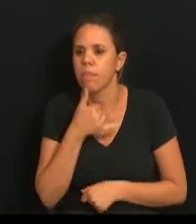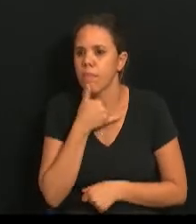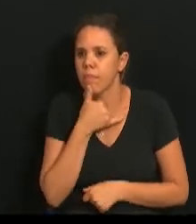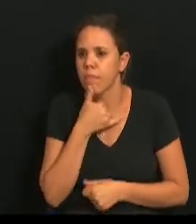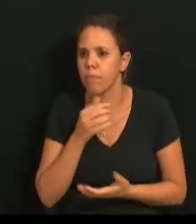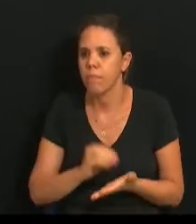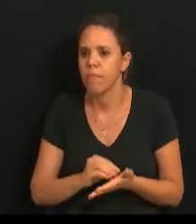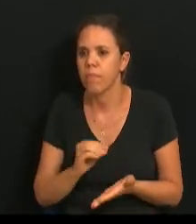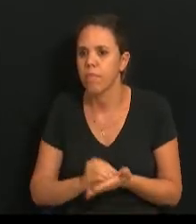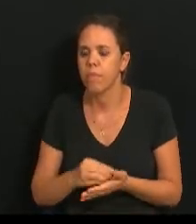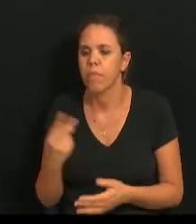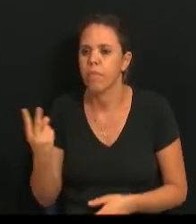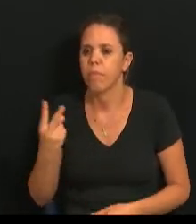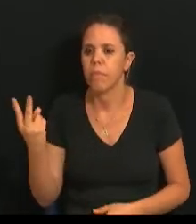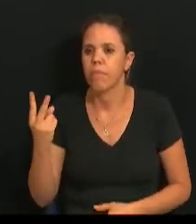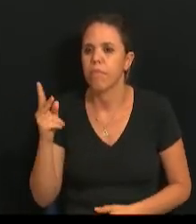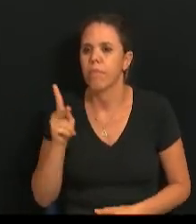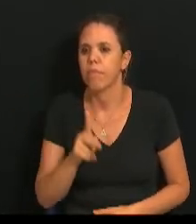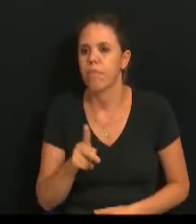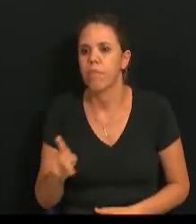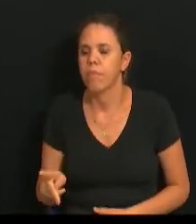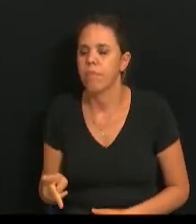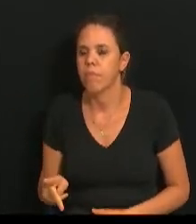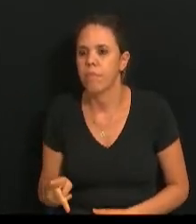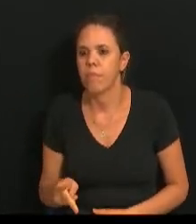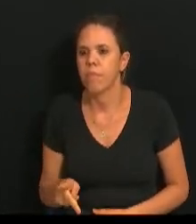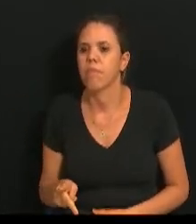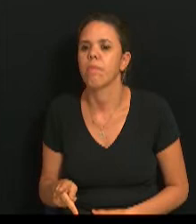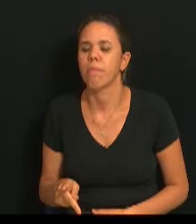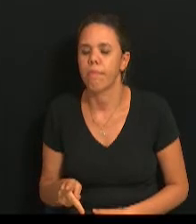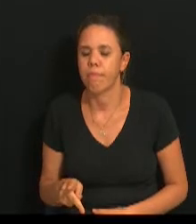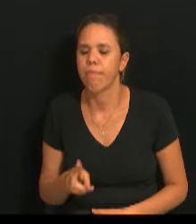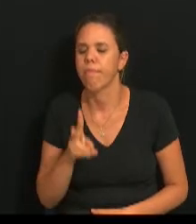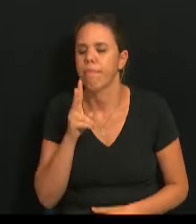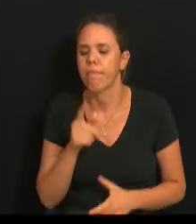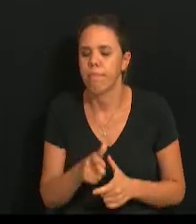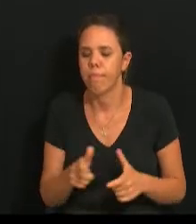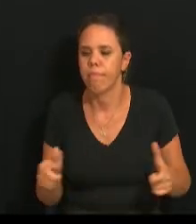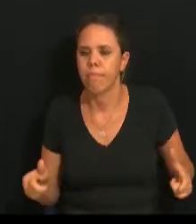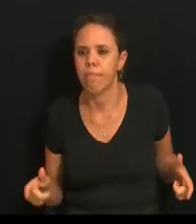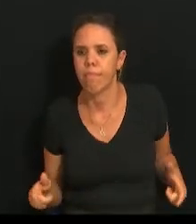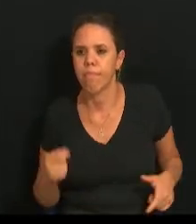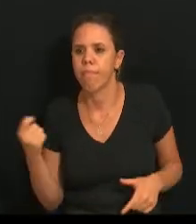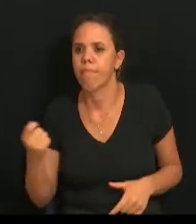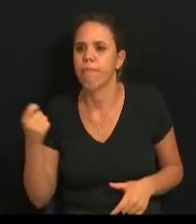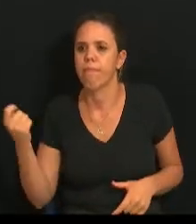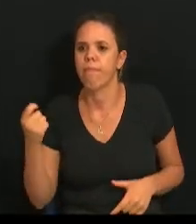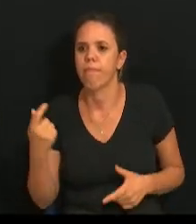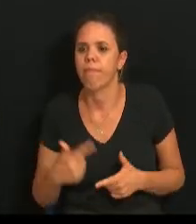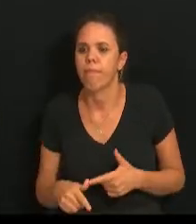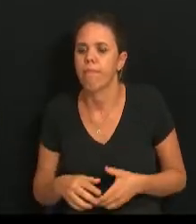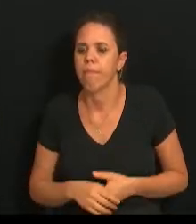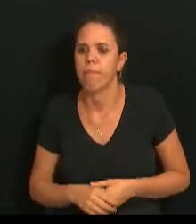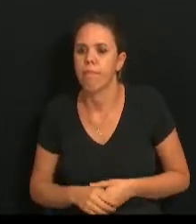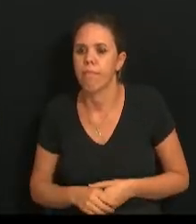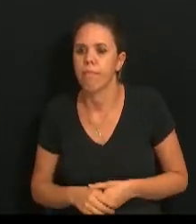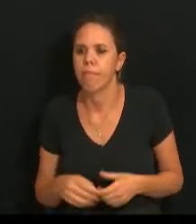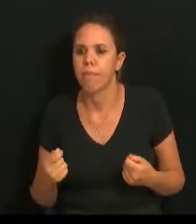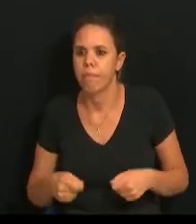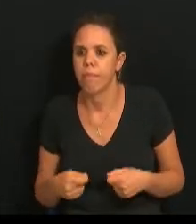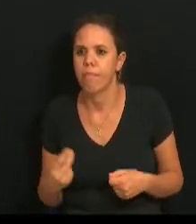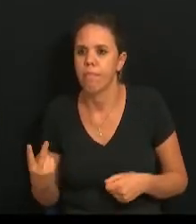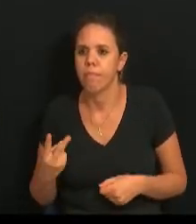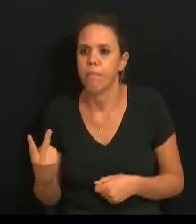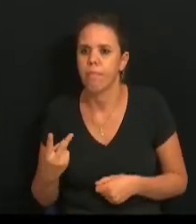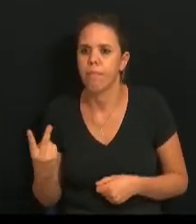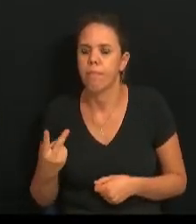de valorização desse profissional está muito forte, é muito agravante. E eles deveriam ser